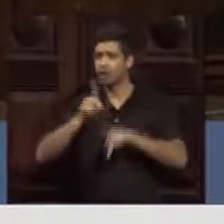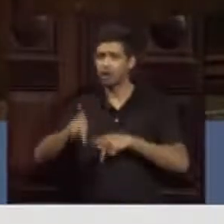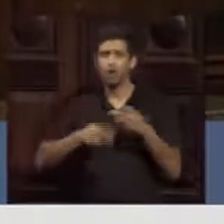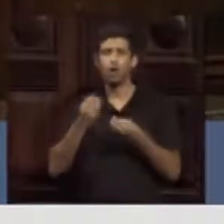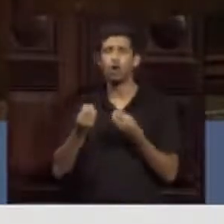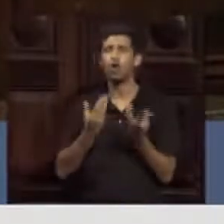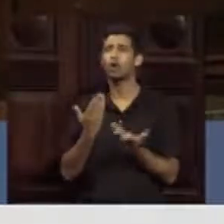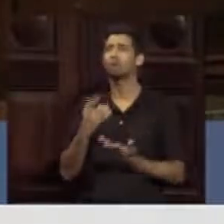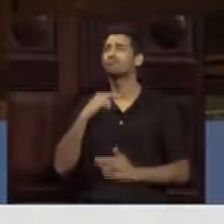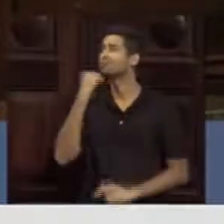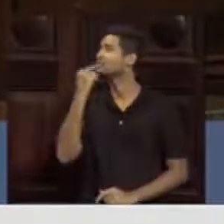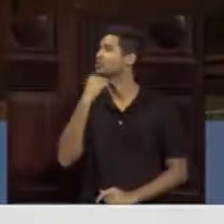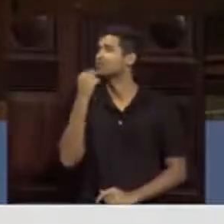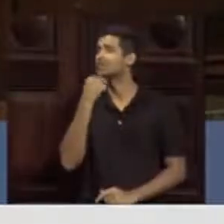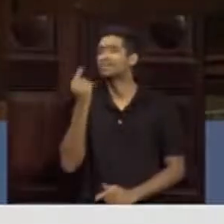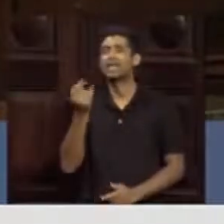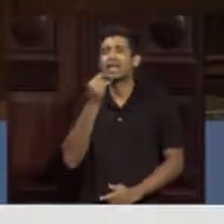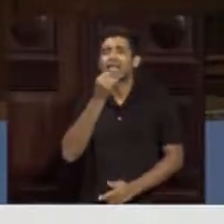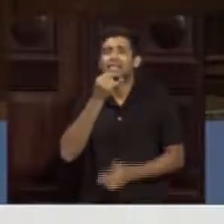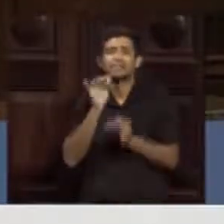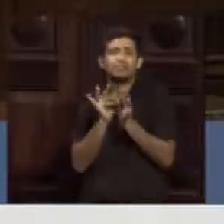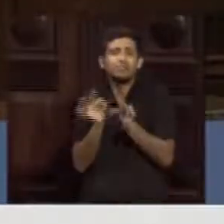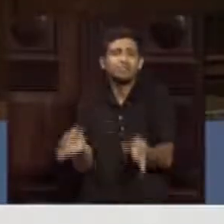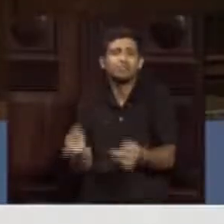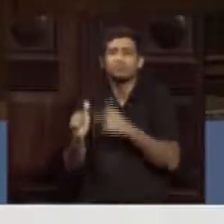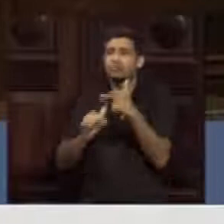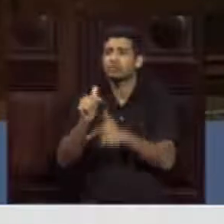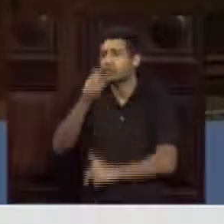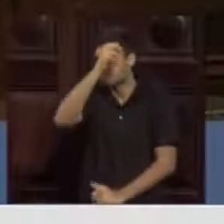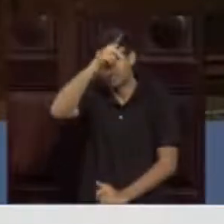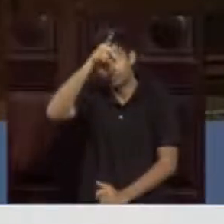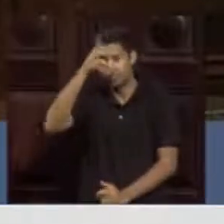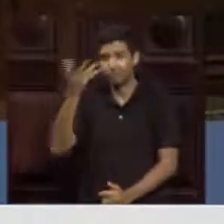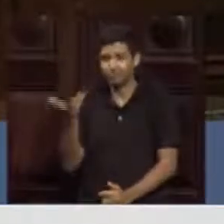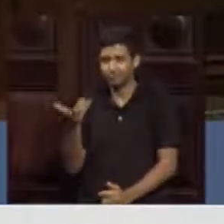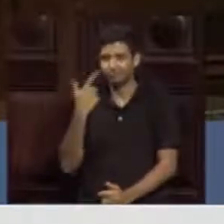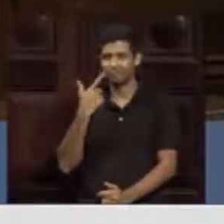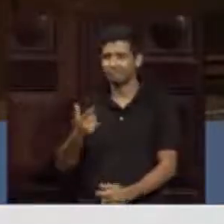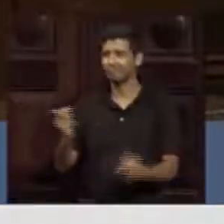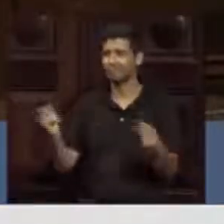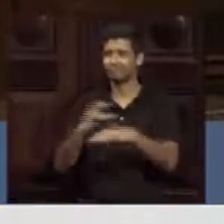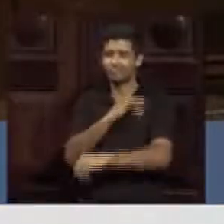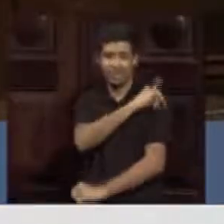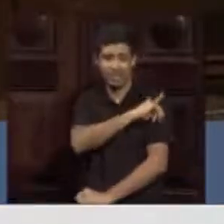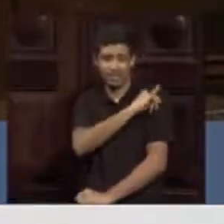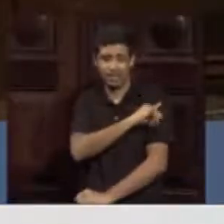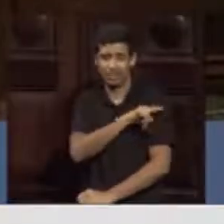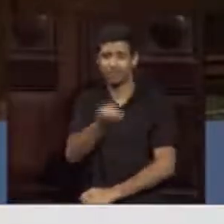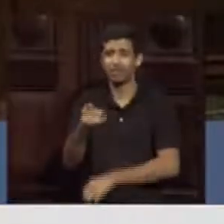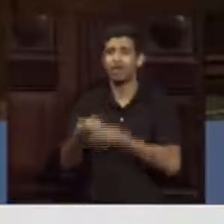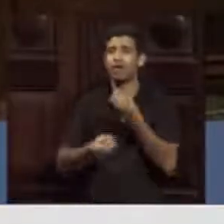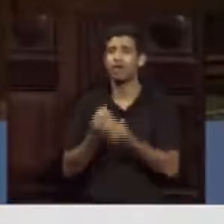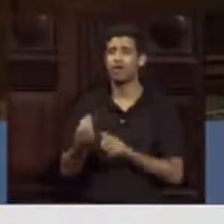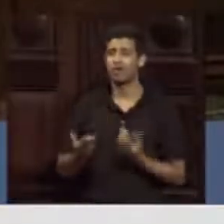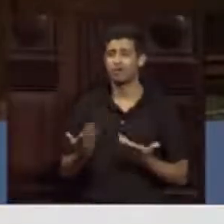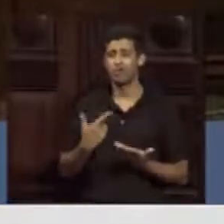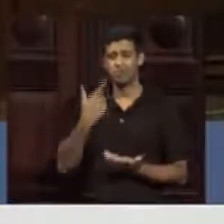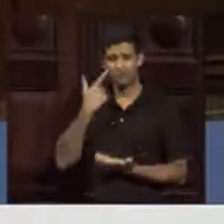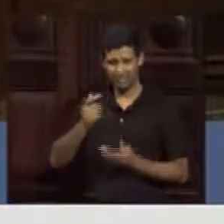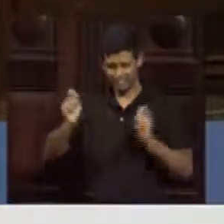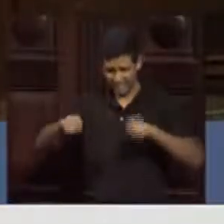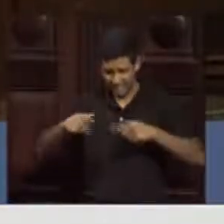obter os mais simples dos serviços públicos. A cidade do Rio de Janeiro não tem conservação